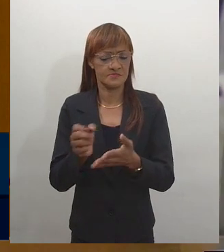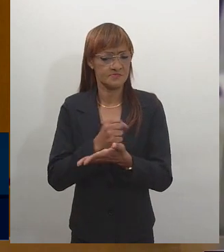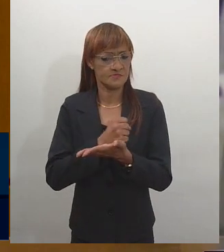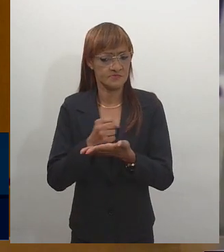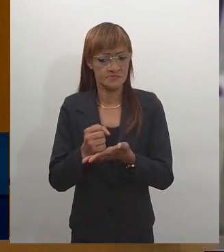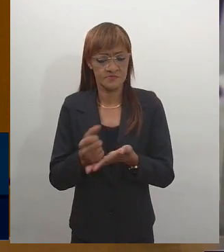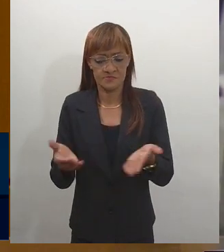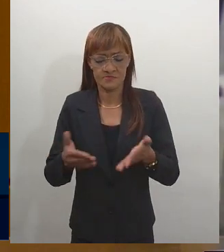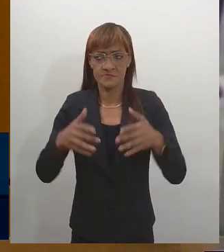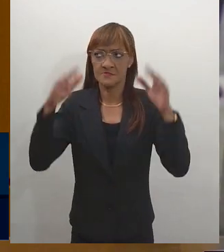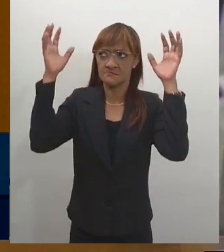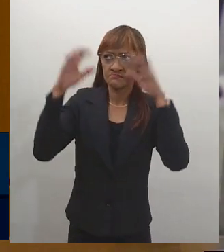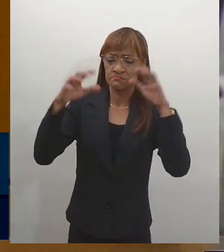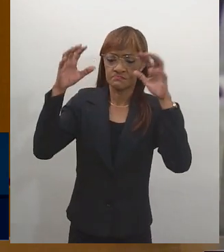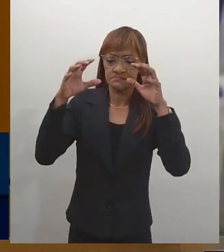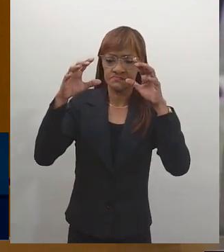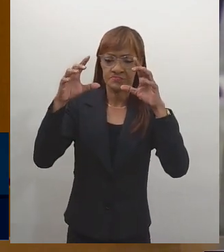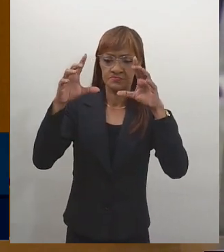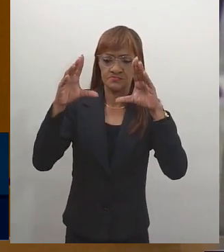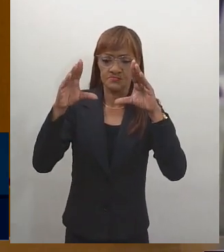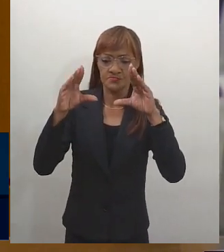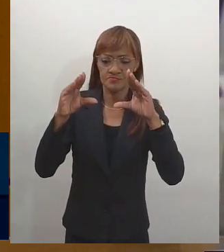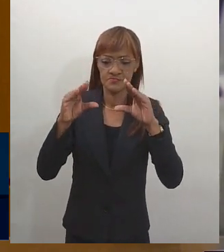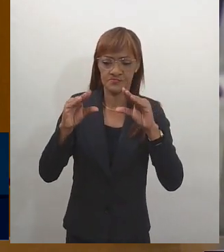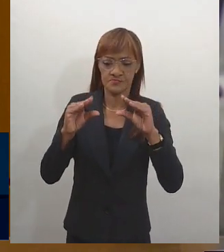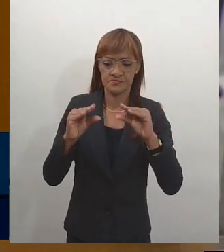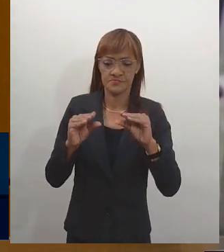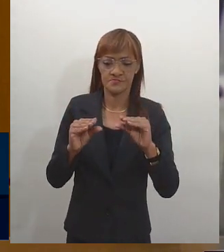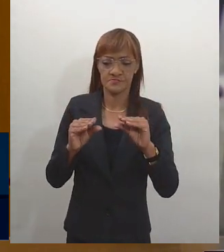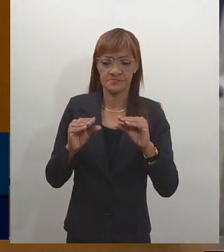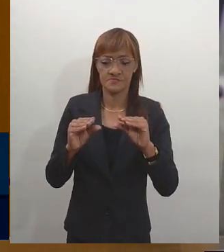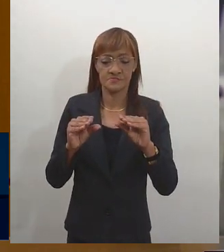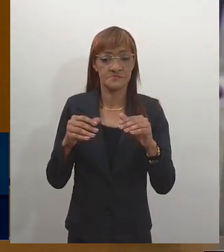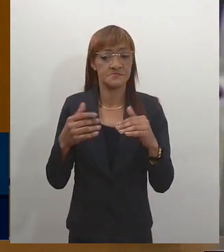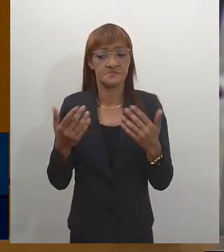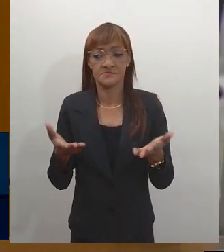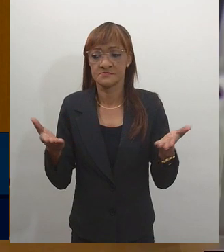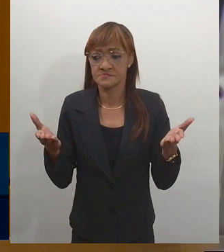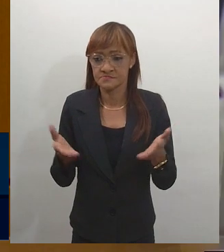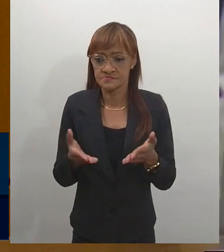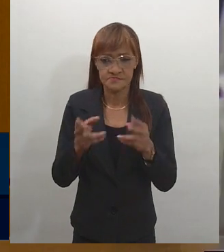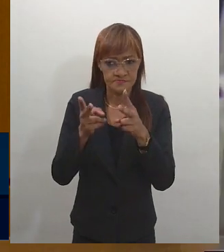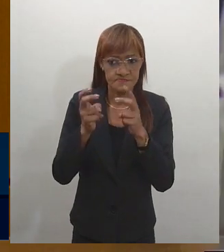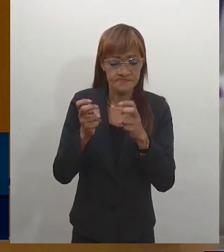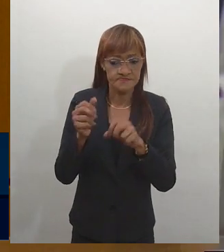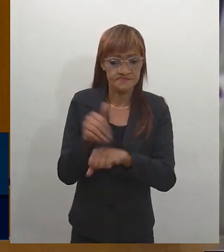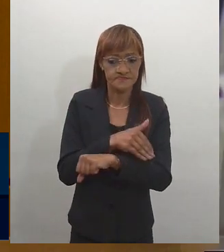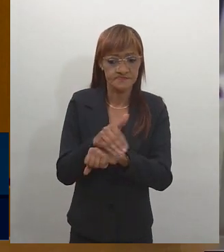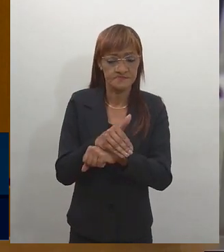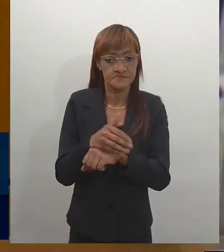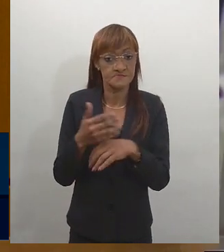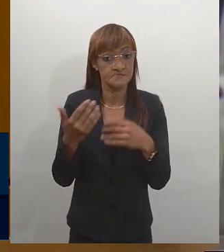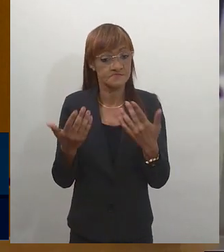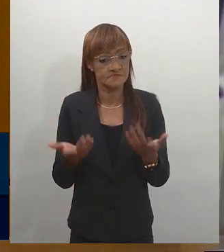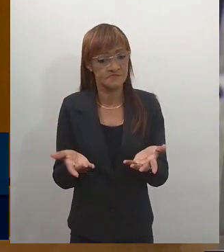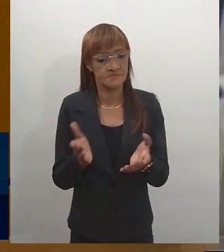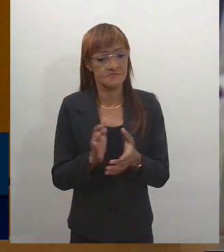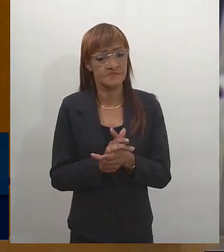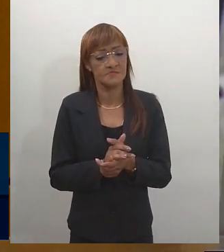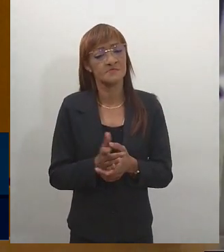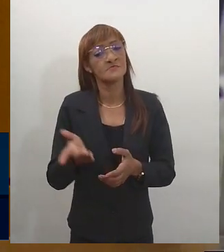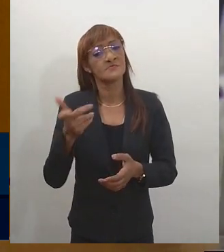pelo menos agora deem uma atenção especial às nossas rodovias. E aí a gente mais uma vez cobra Itabaiana e Itapuranga,